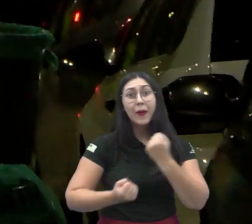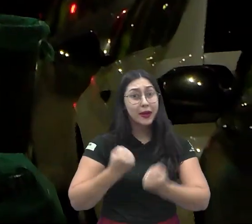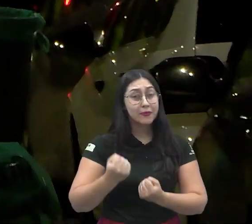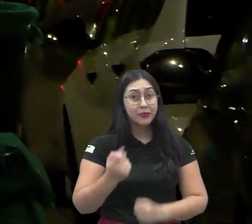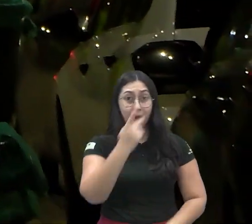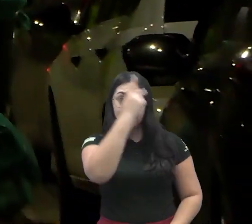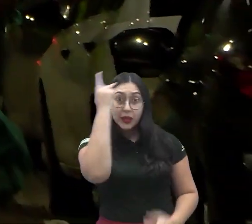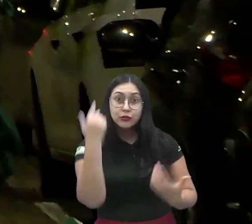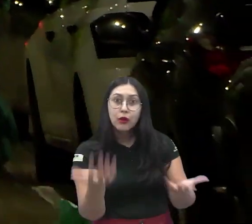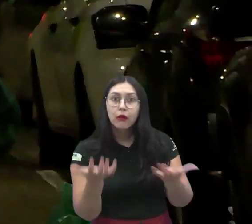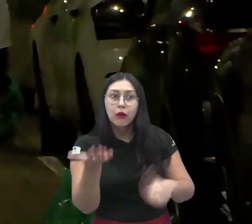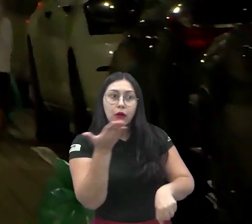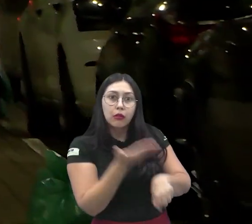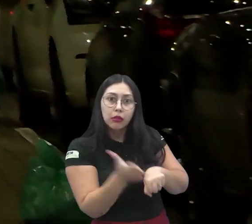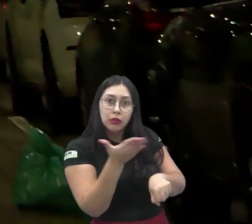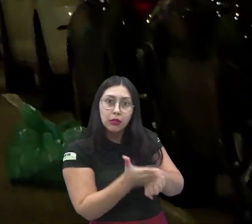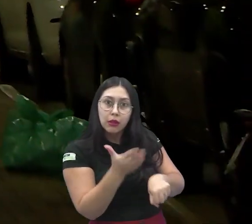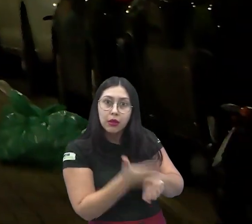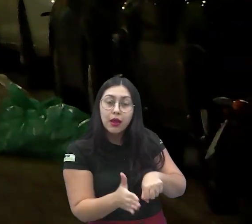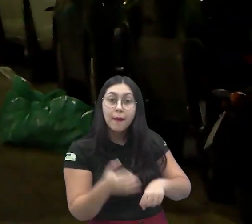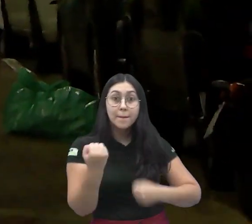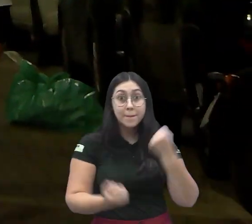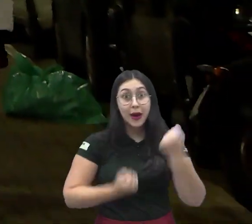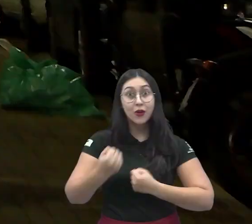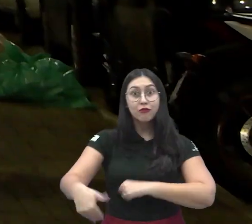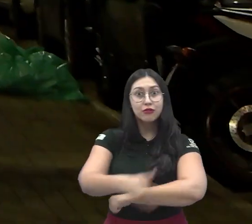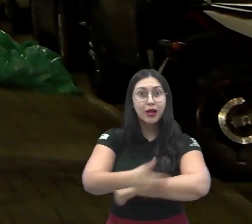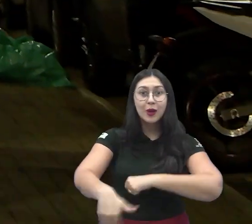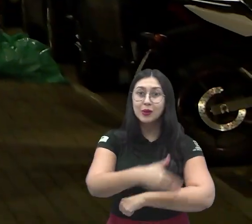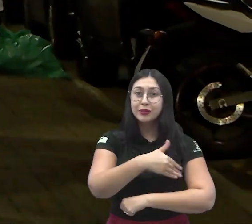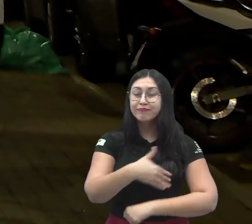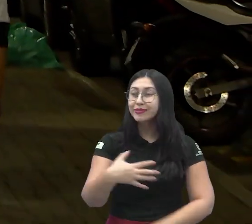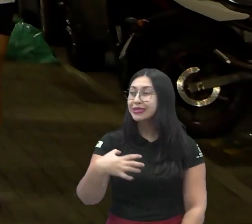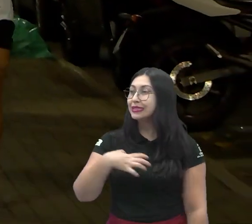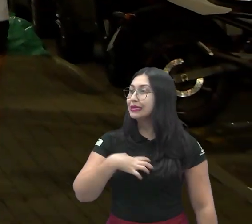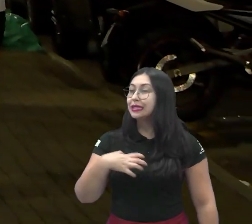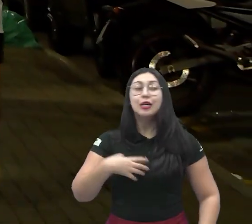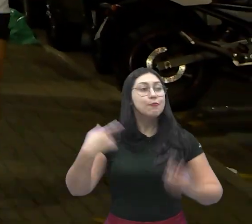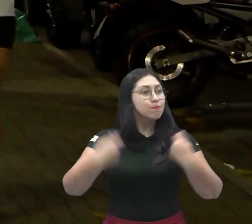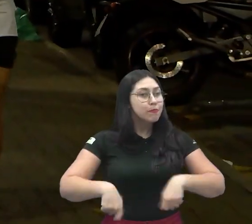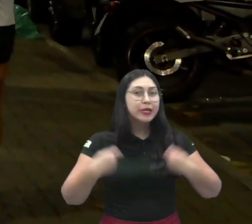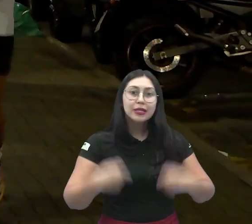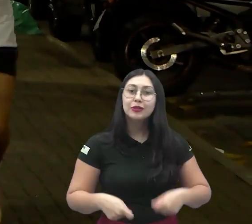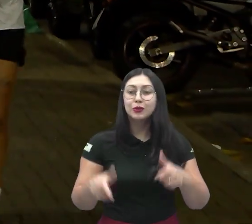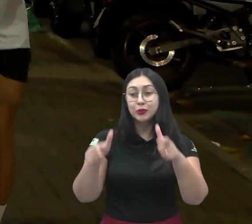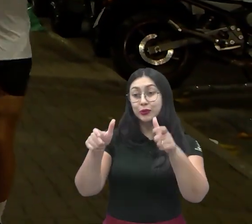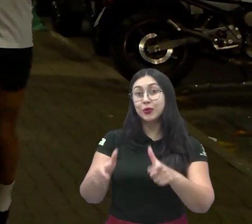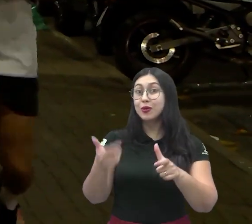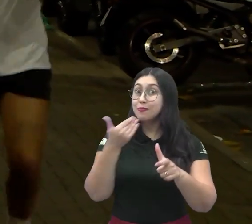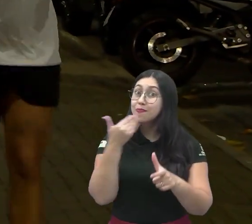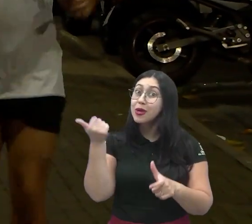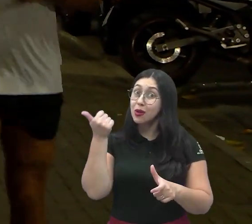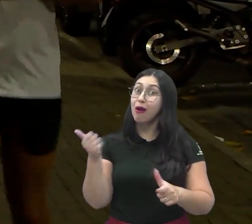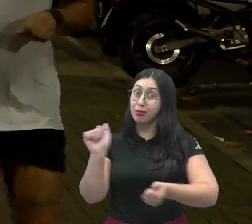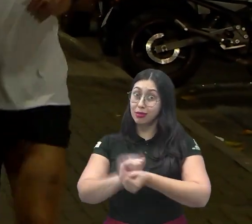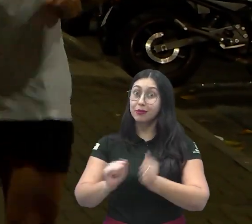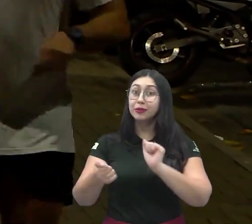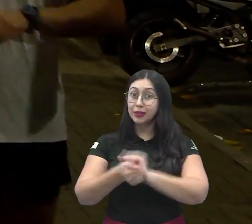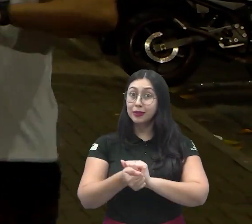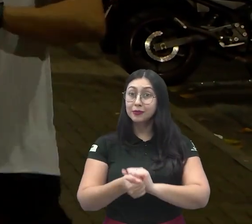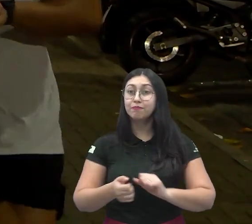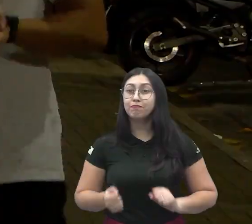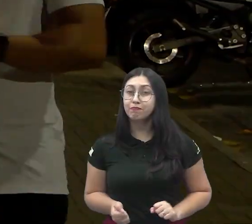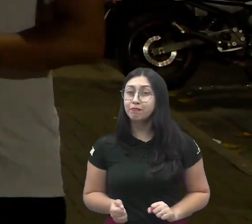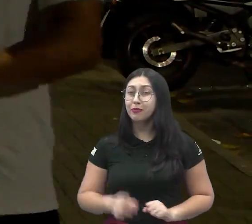corrida. Quem busca se preparar para provas de rua, como o João, sente a necessidade de praticar o esporte em locais